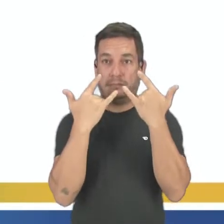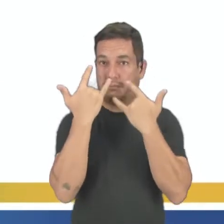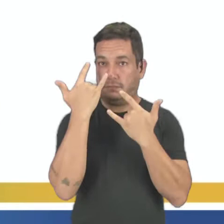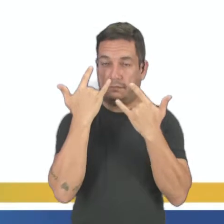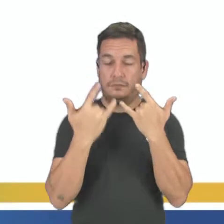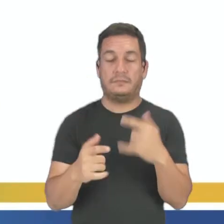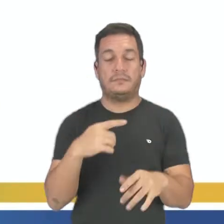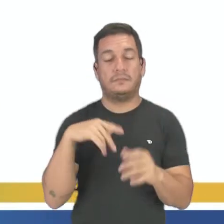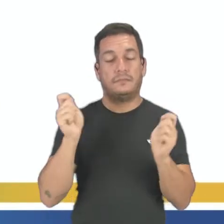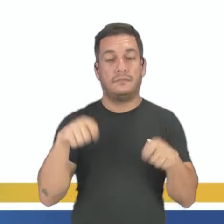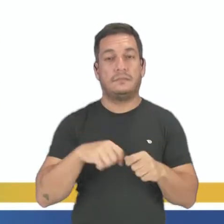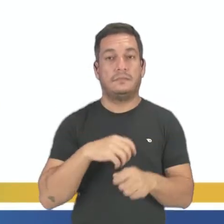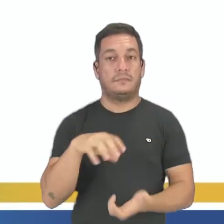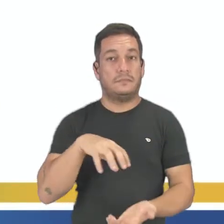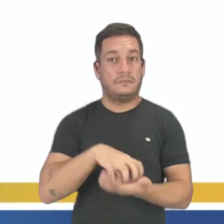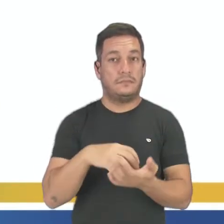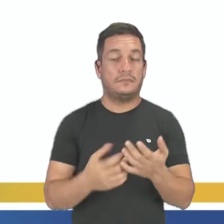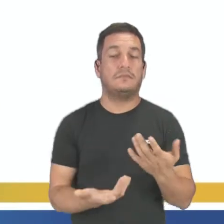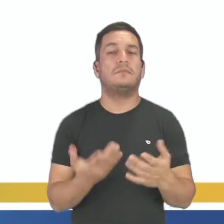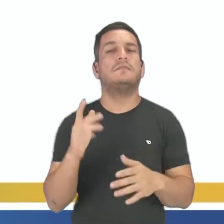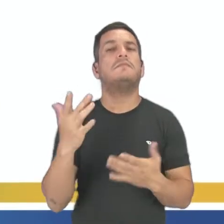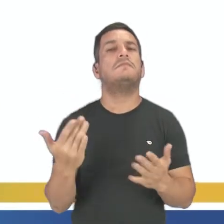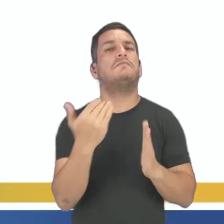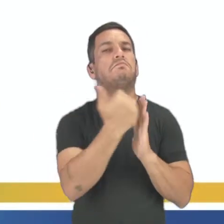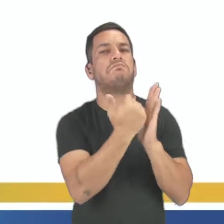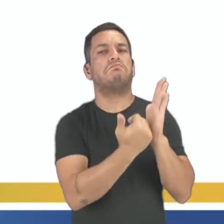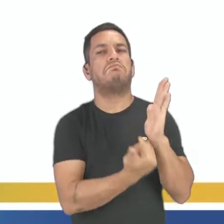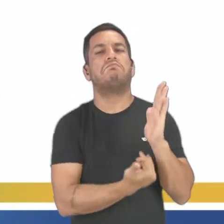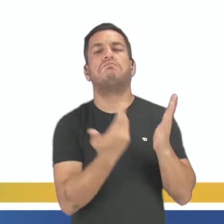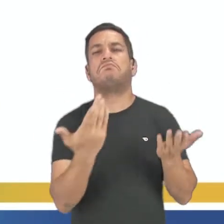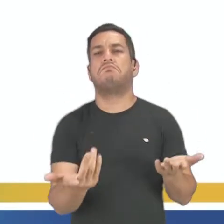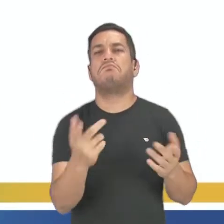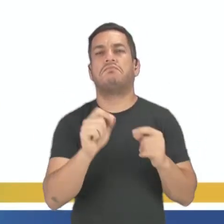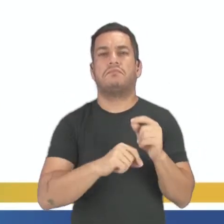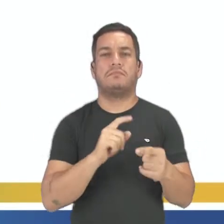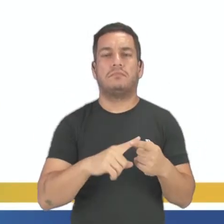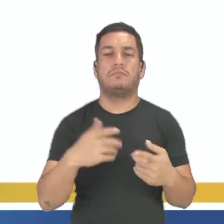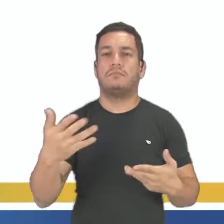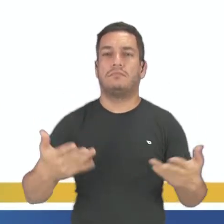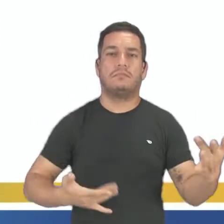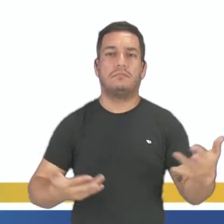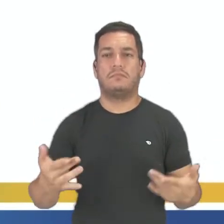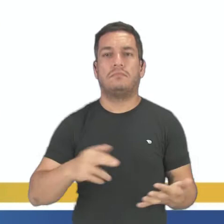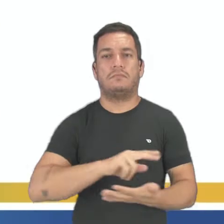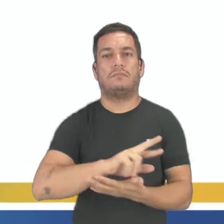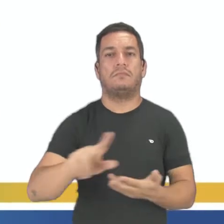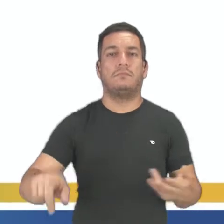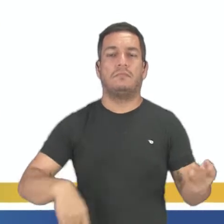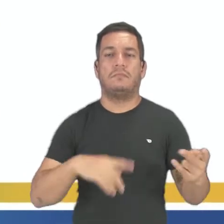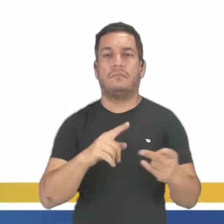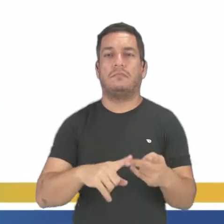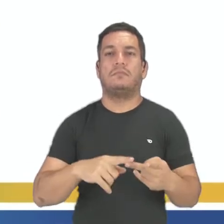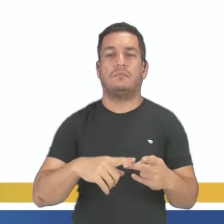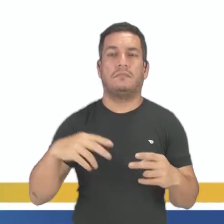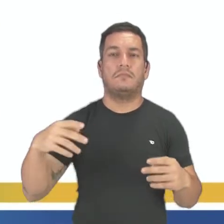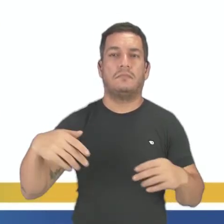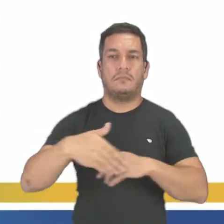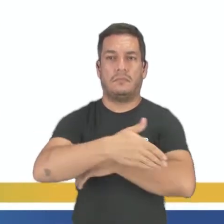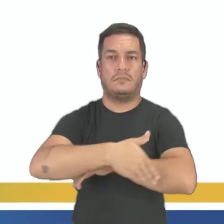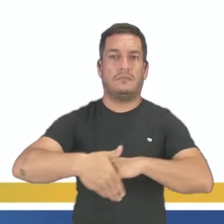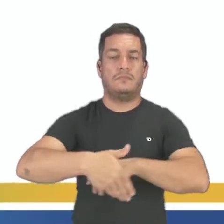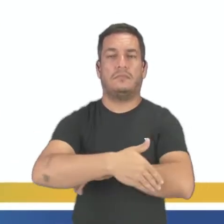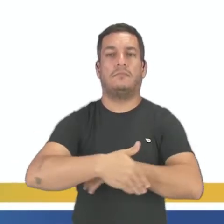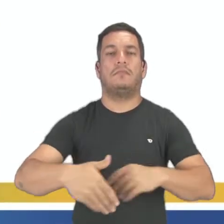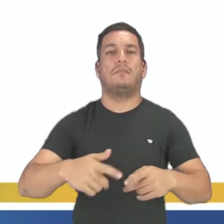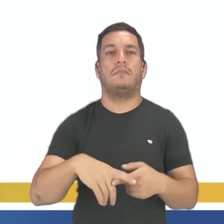seja feita essa instalação. Quais são esses fatores? A questão do transporte, a questão das rodovias.